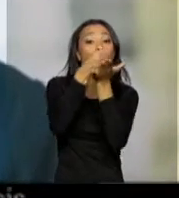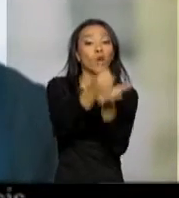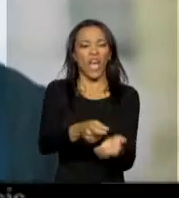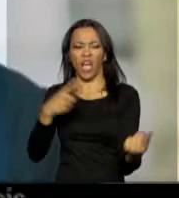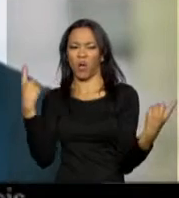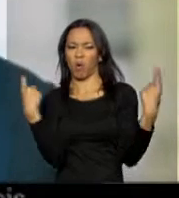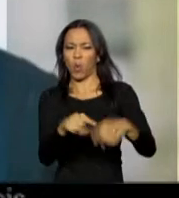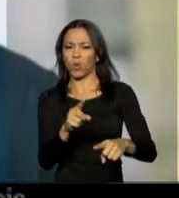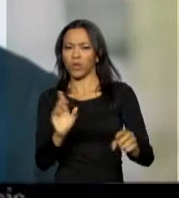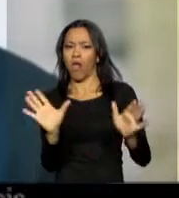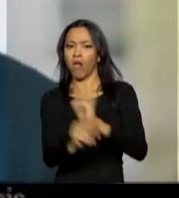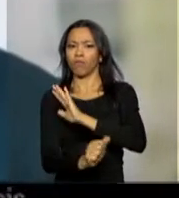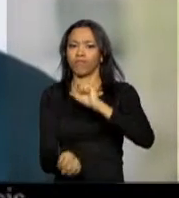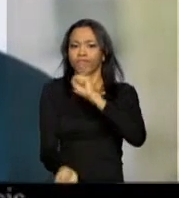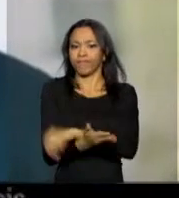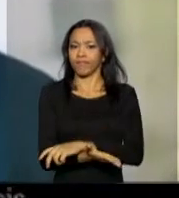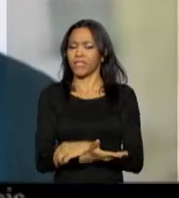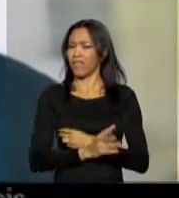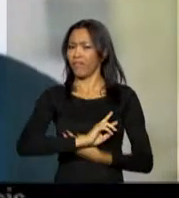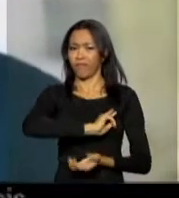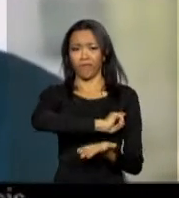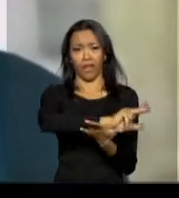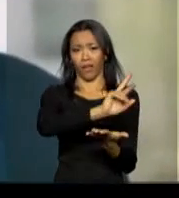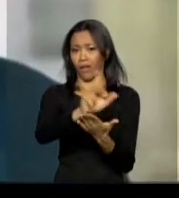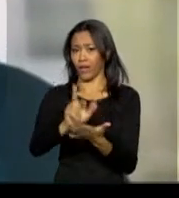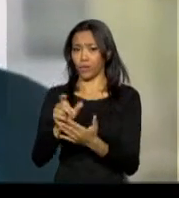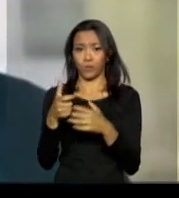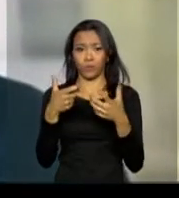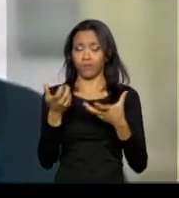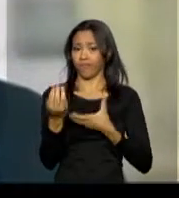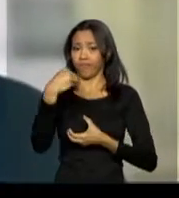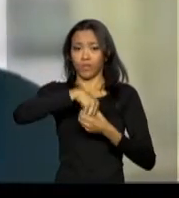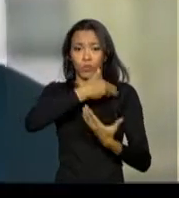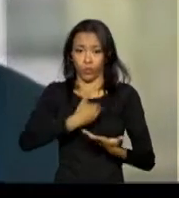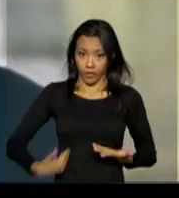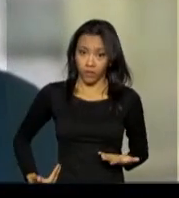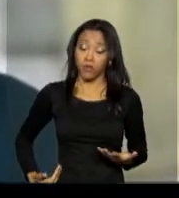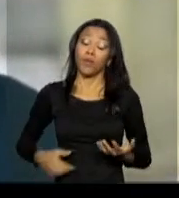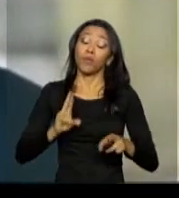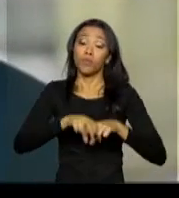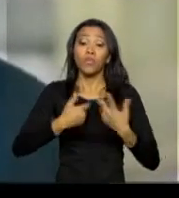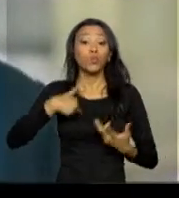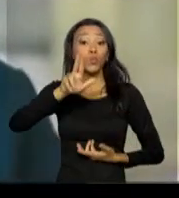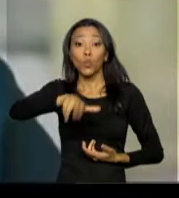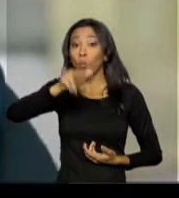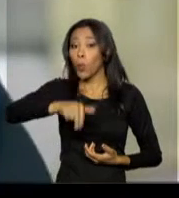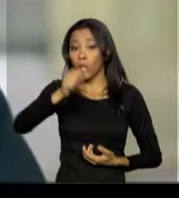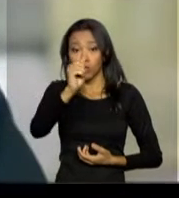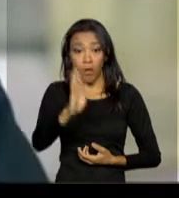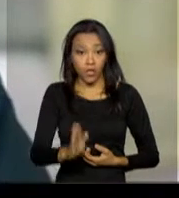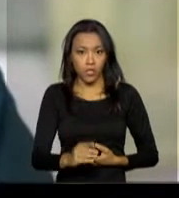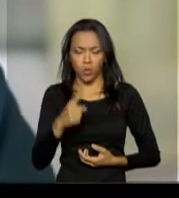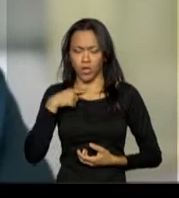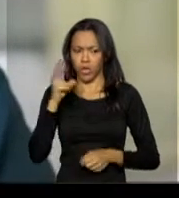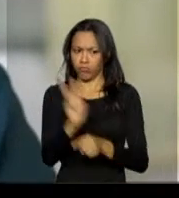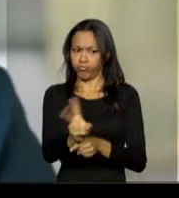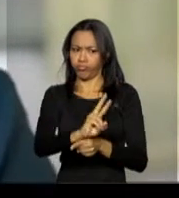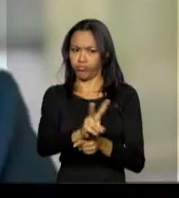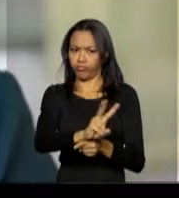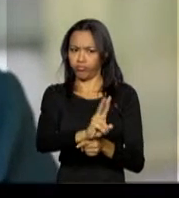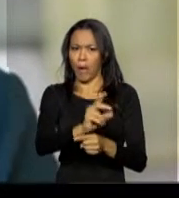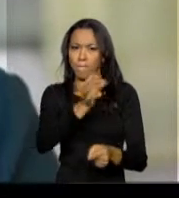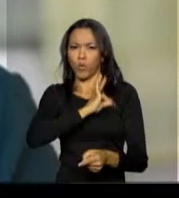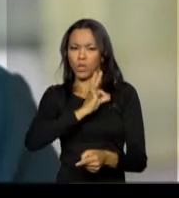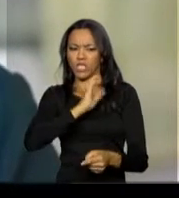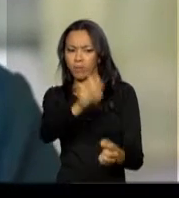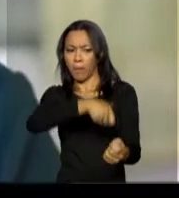combate à corrupção, em todos os níveis. Exatamente por isso, nunca no Brasil se investigou e se puniu